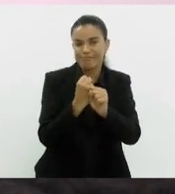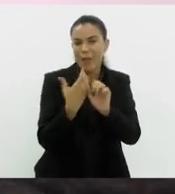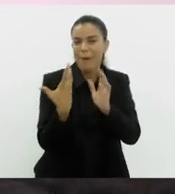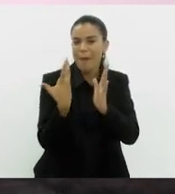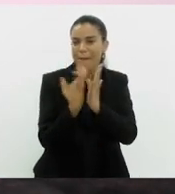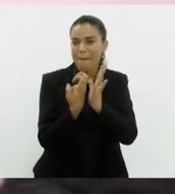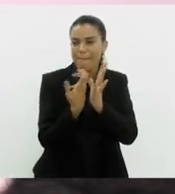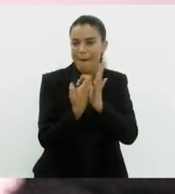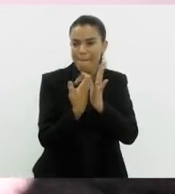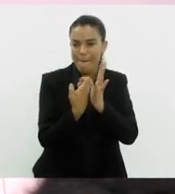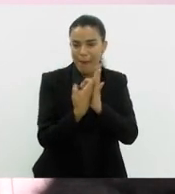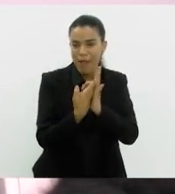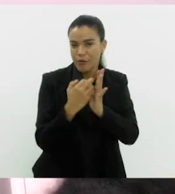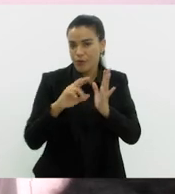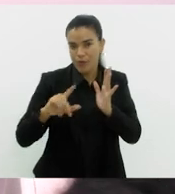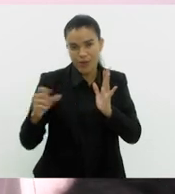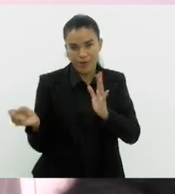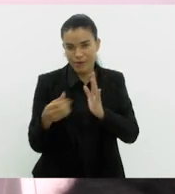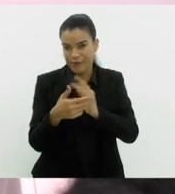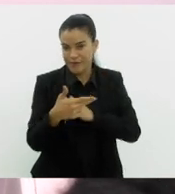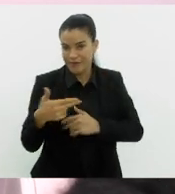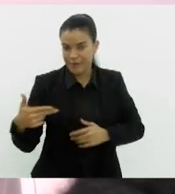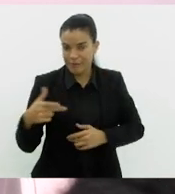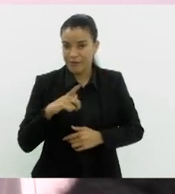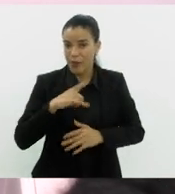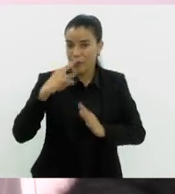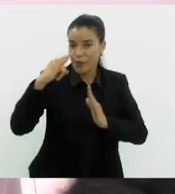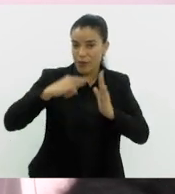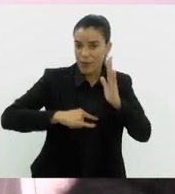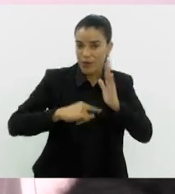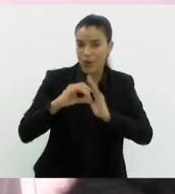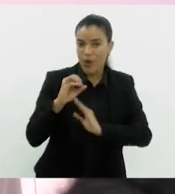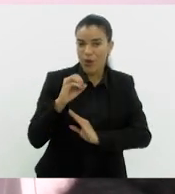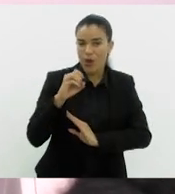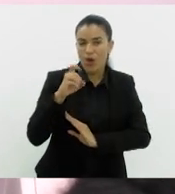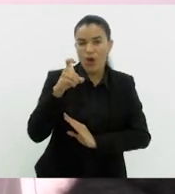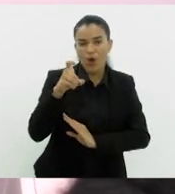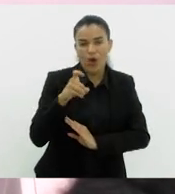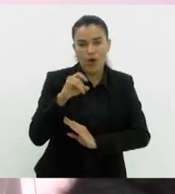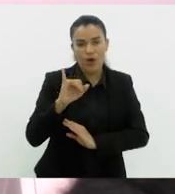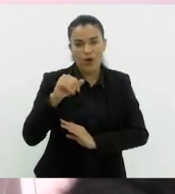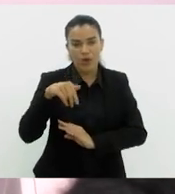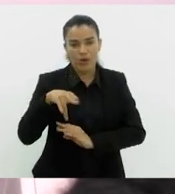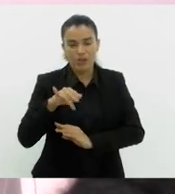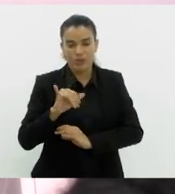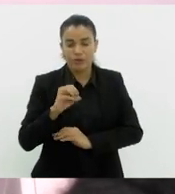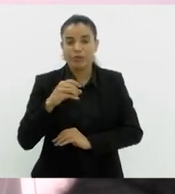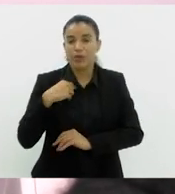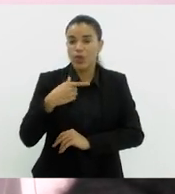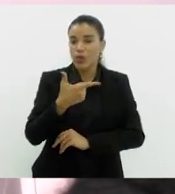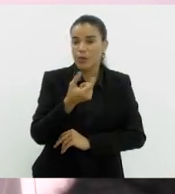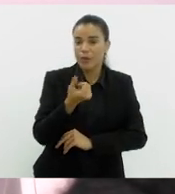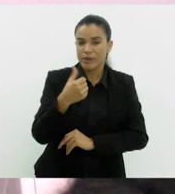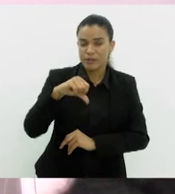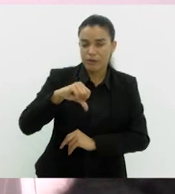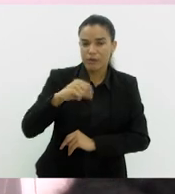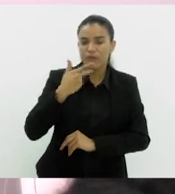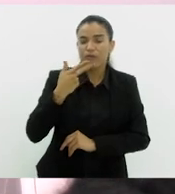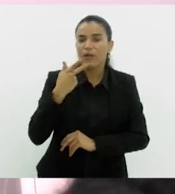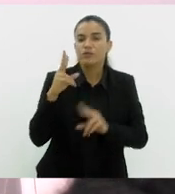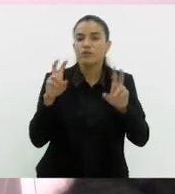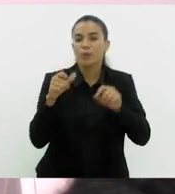mais alarmante. Não é um dado novo. A gente tem um documento da Oxfam, se eu não me engano, que traz esse dado lá de 2019, que